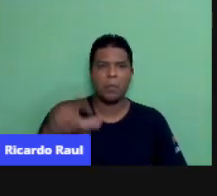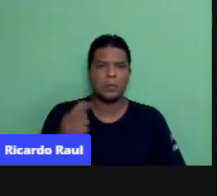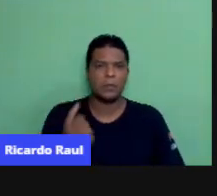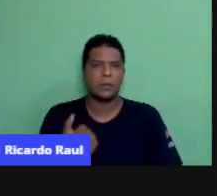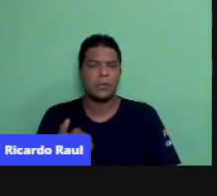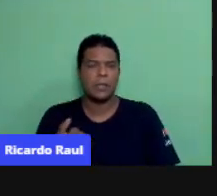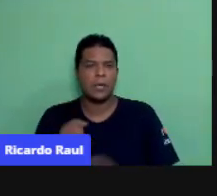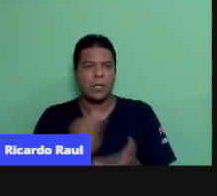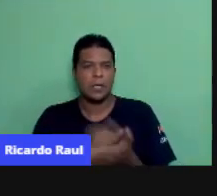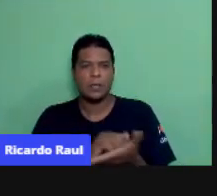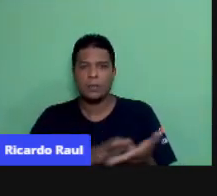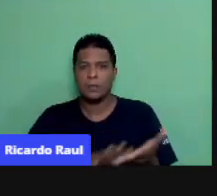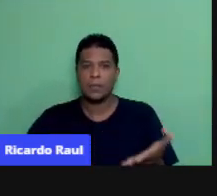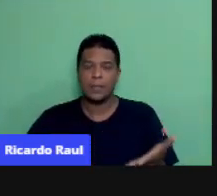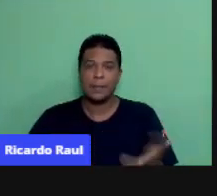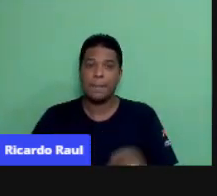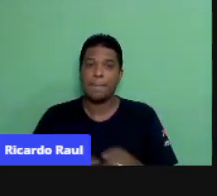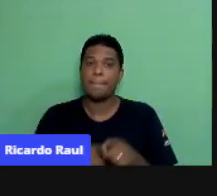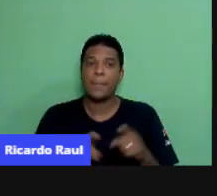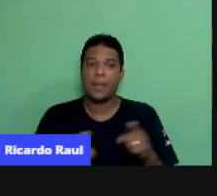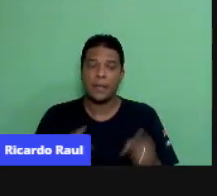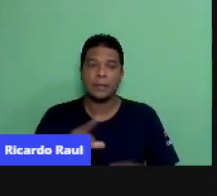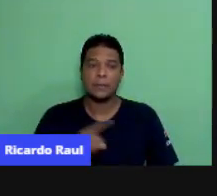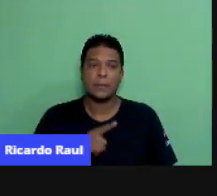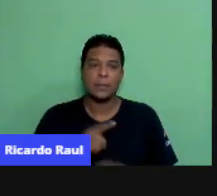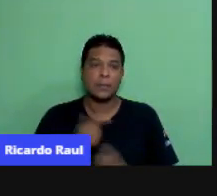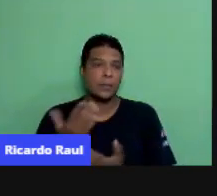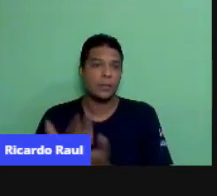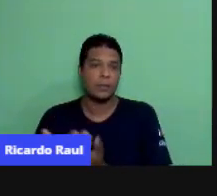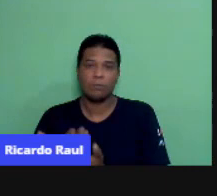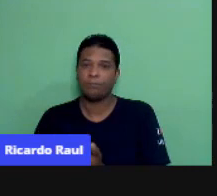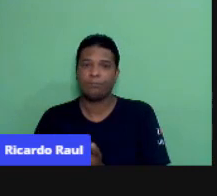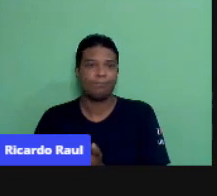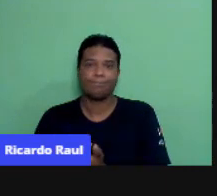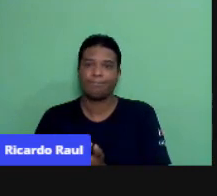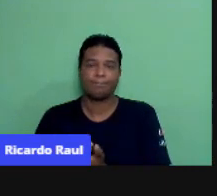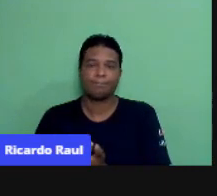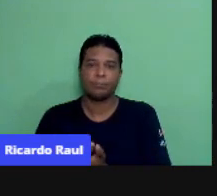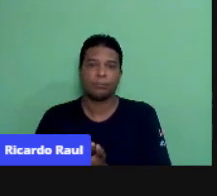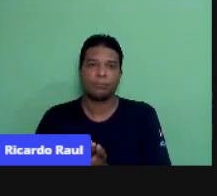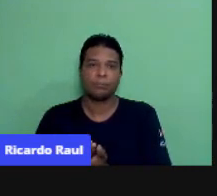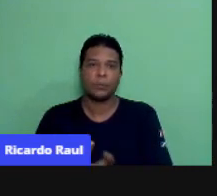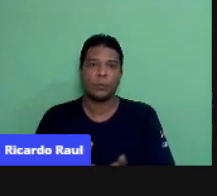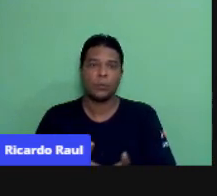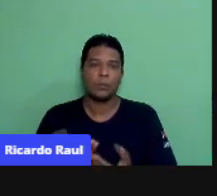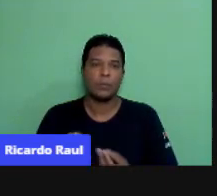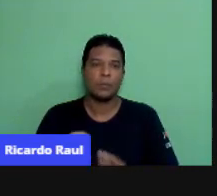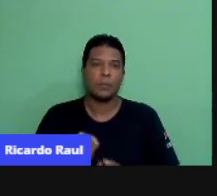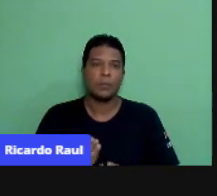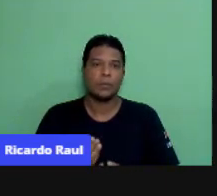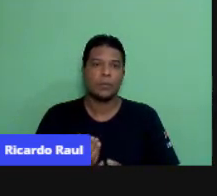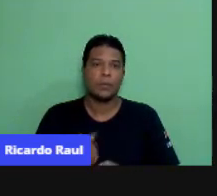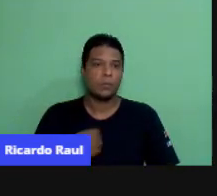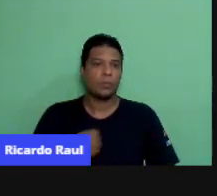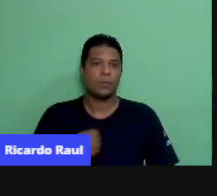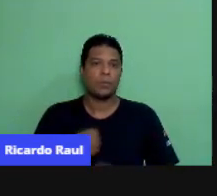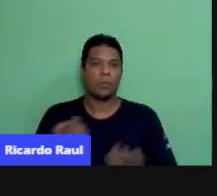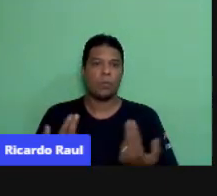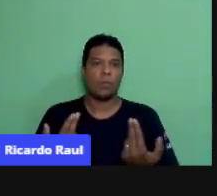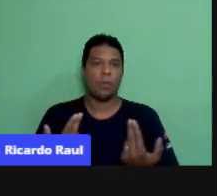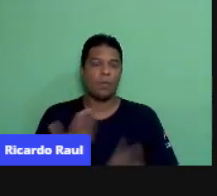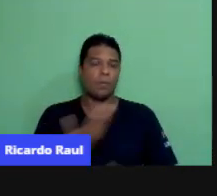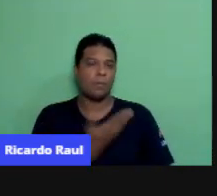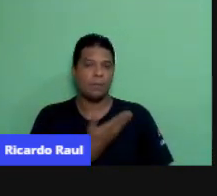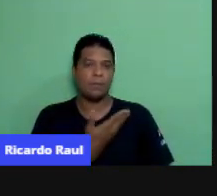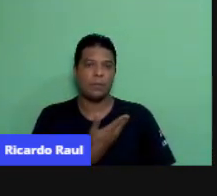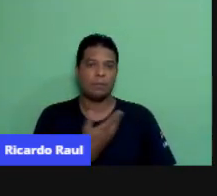atividades, mas tem escola que ainda não chegou naquele ponto. Como eu não sou igual ao meu